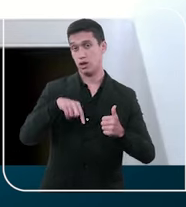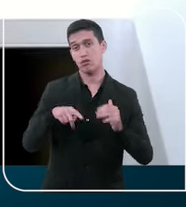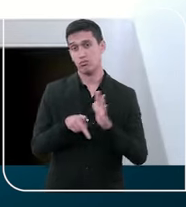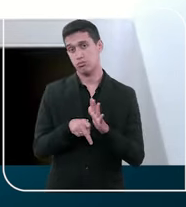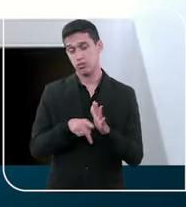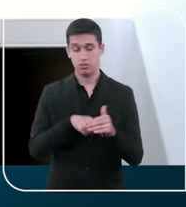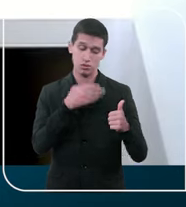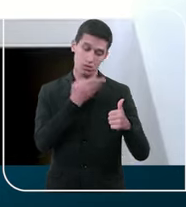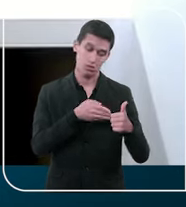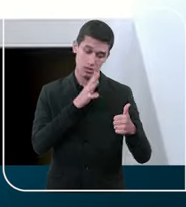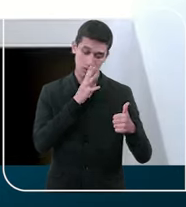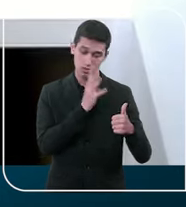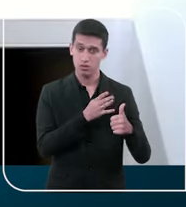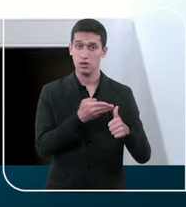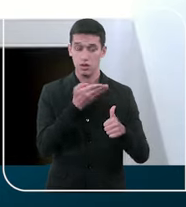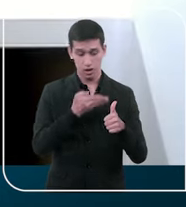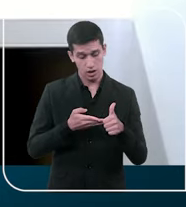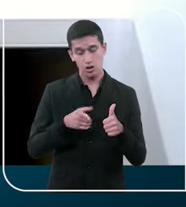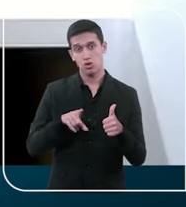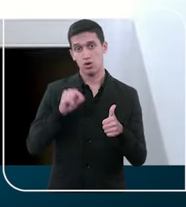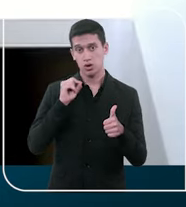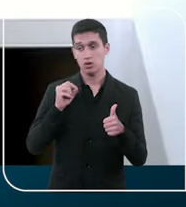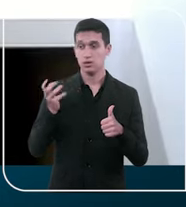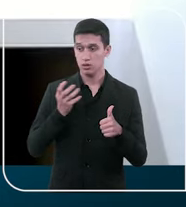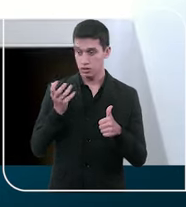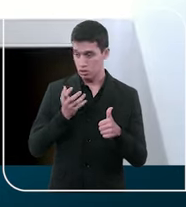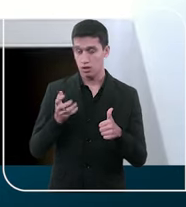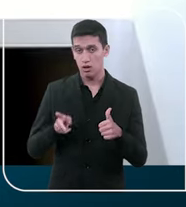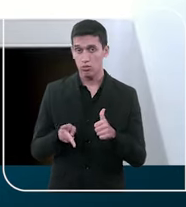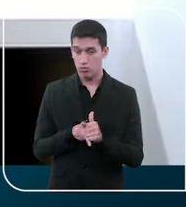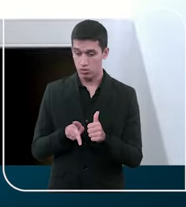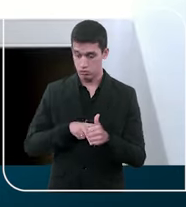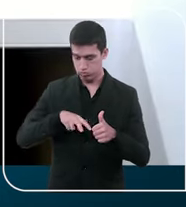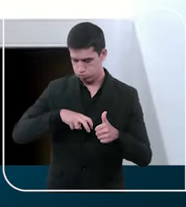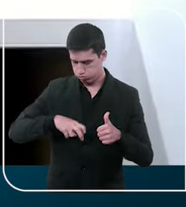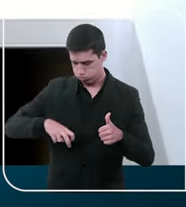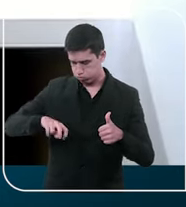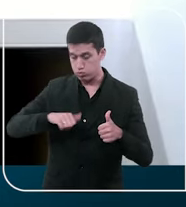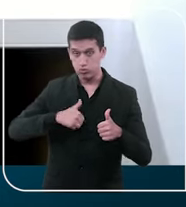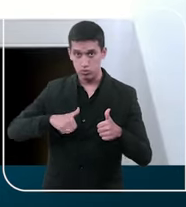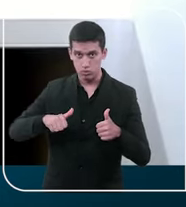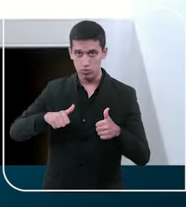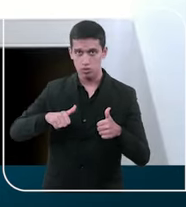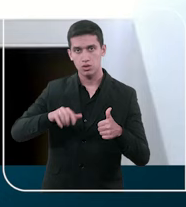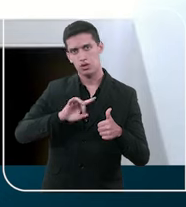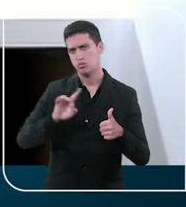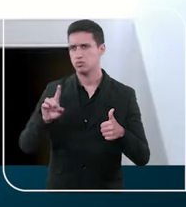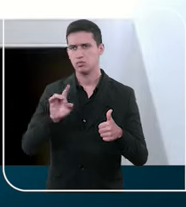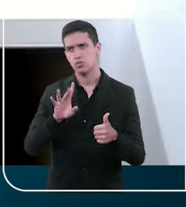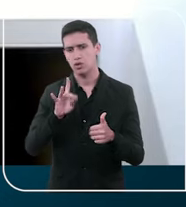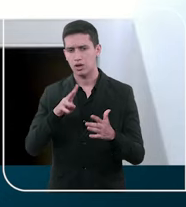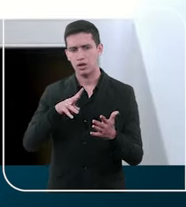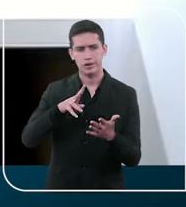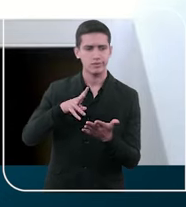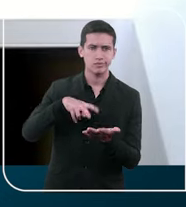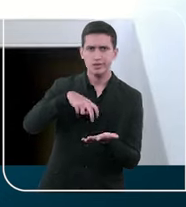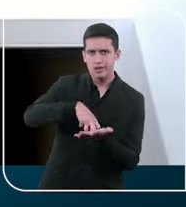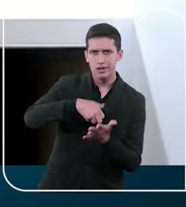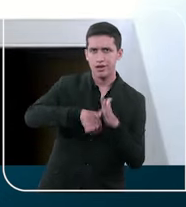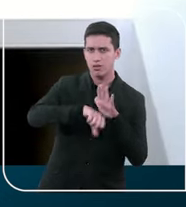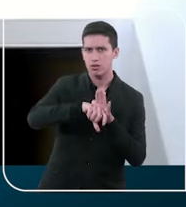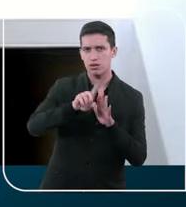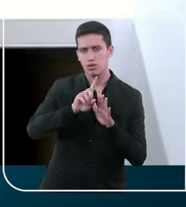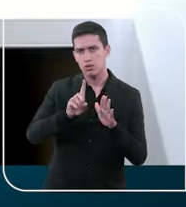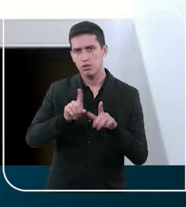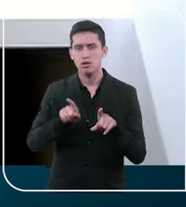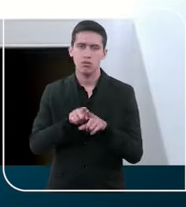acusado que pode decidir se deseja ou não ser submetido a julgamento perante o Tribunal do Júri, e lá não só os casos criminais são julgados, mas